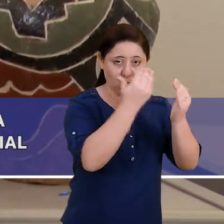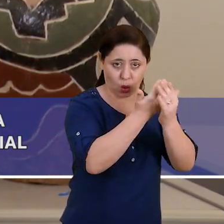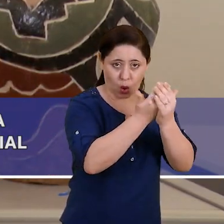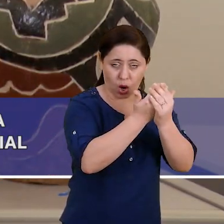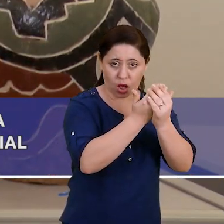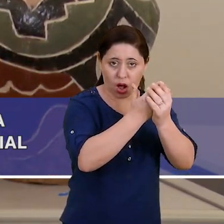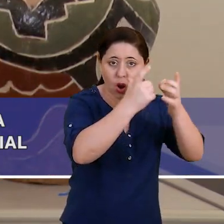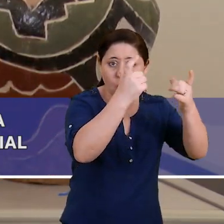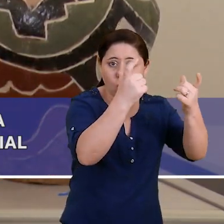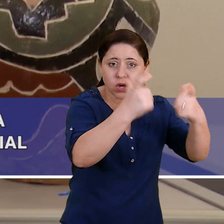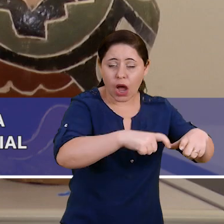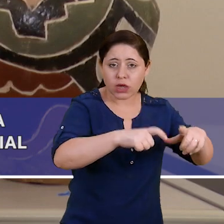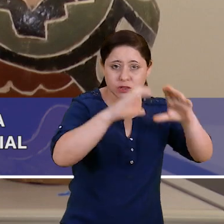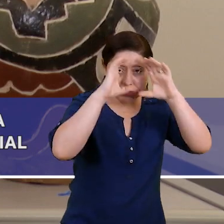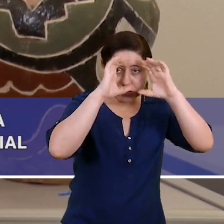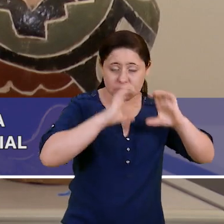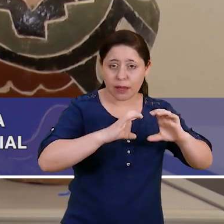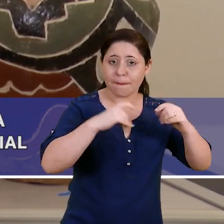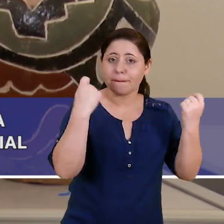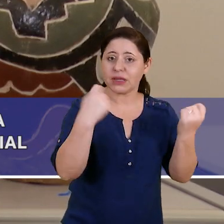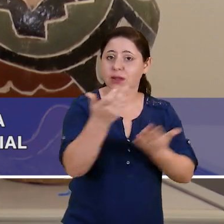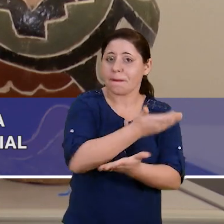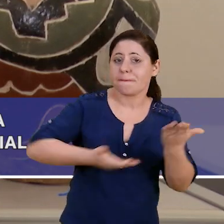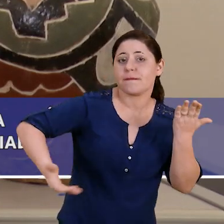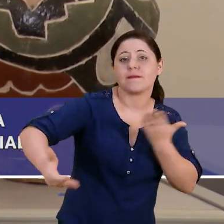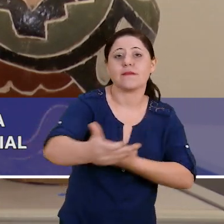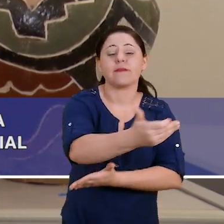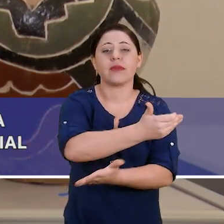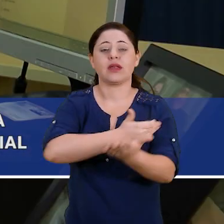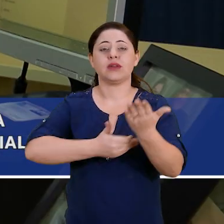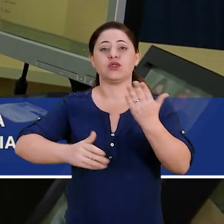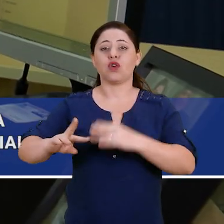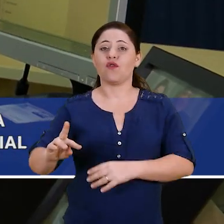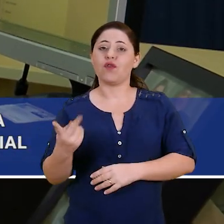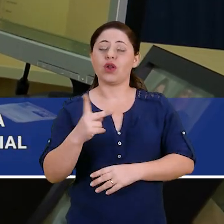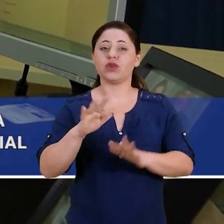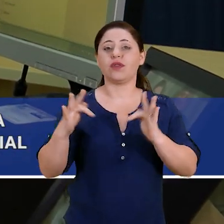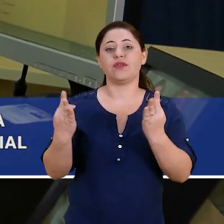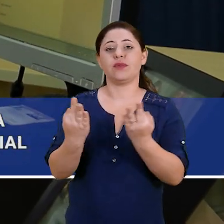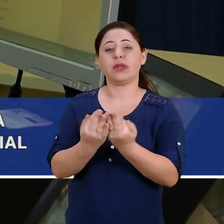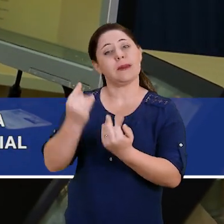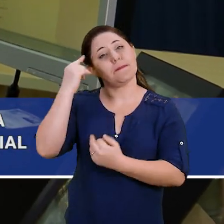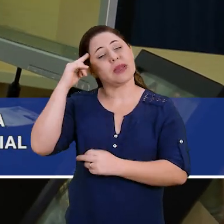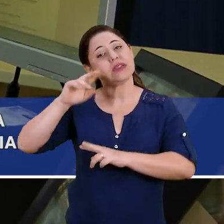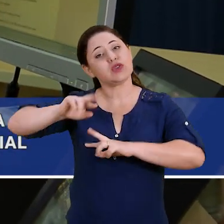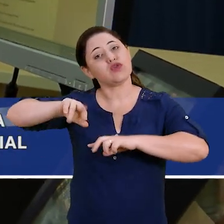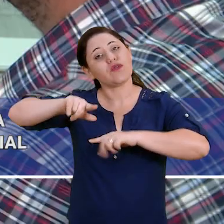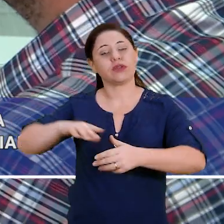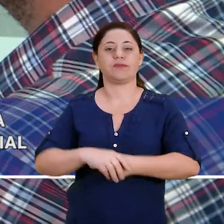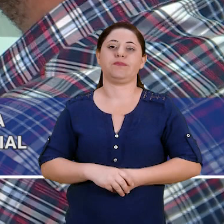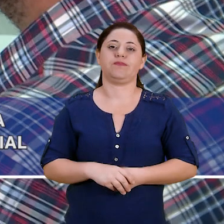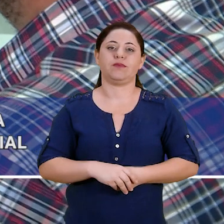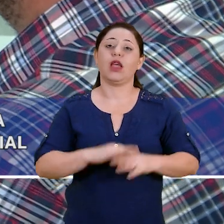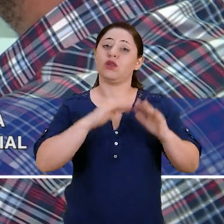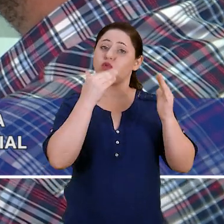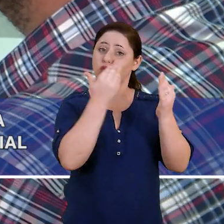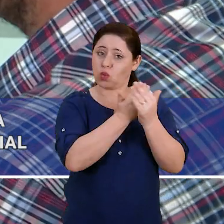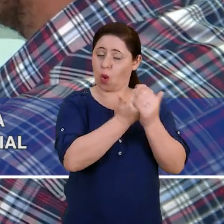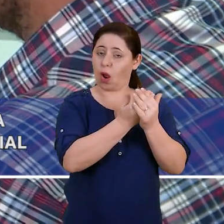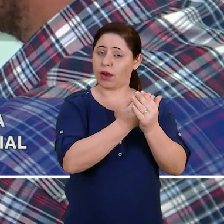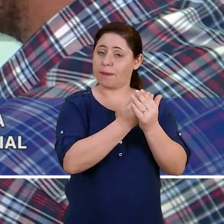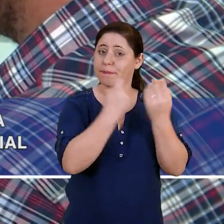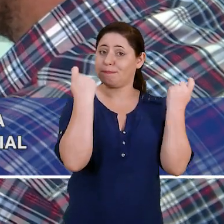escola precisa ser o espaço da cidadania e precisa mediar os valores de todas essas famílias que